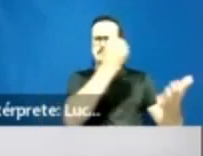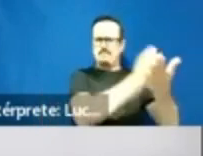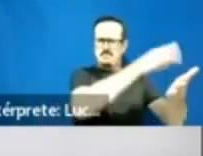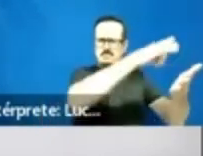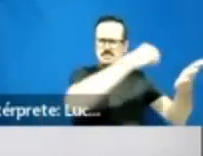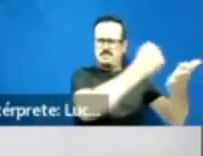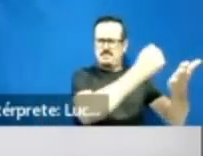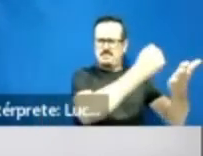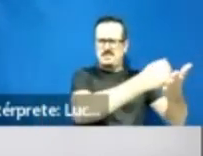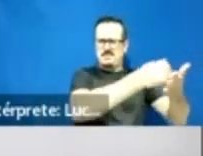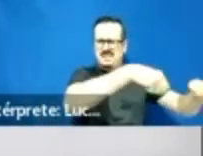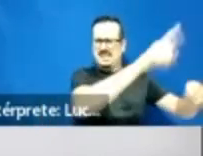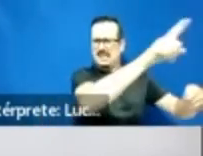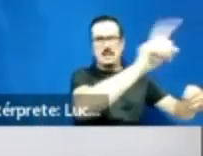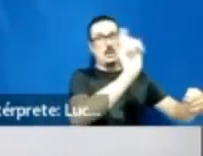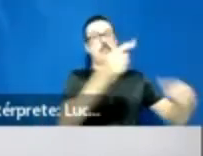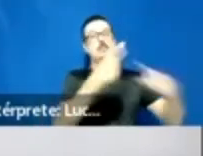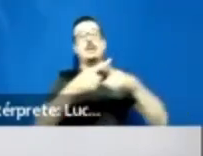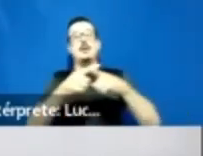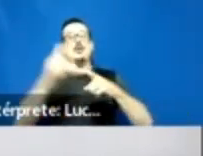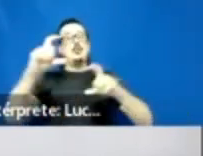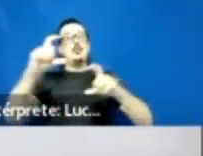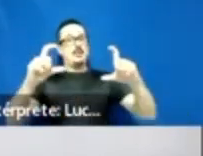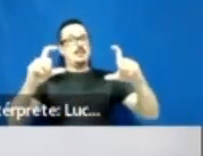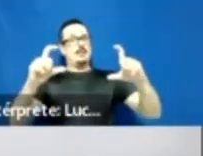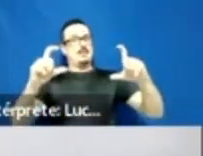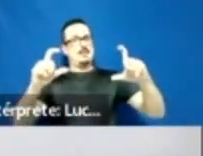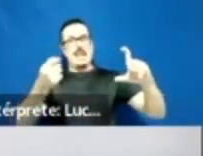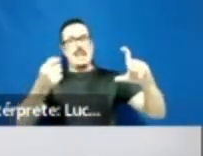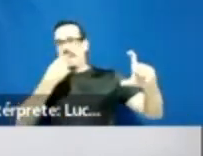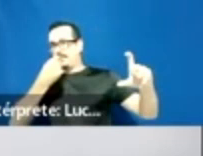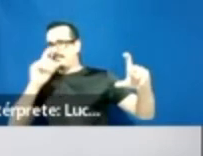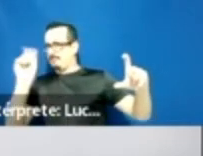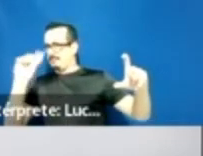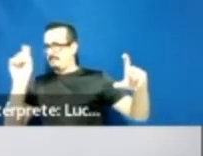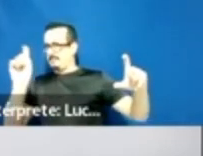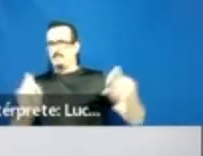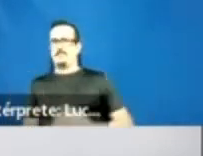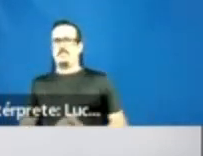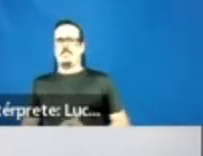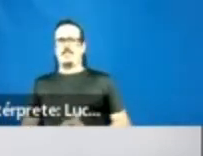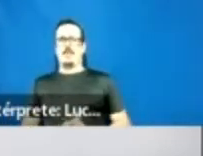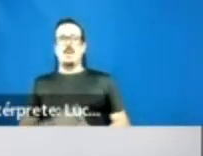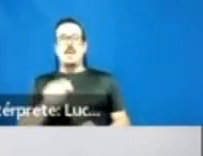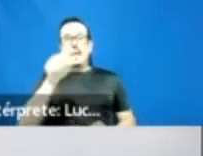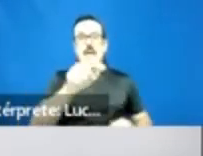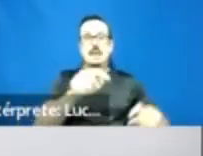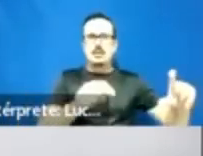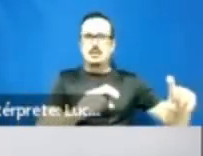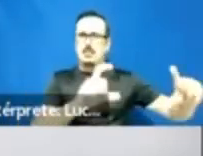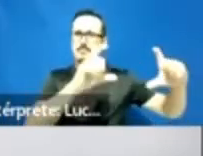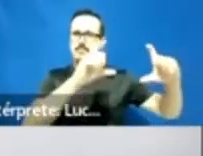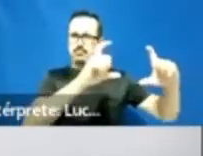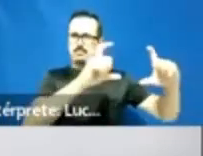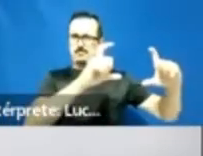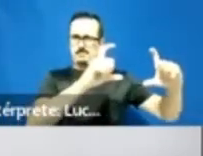falar sobre a forma de comercializar ele. Esse aqui é o que nós chamamos de Combo Mega. Nós